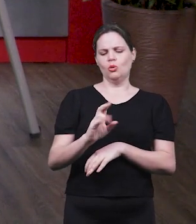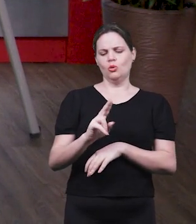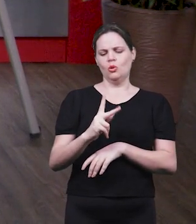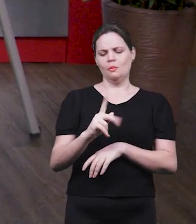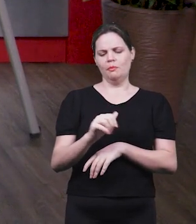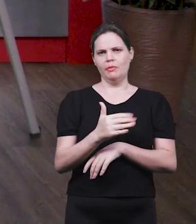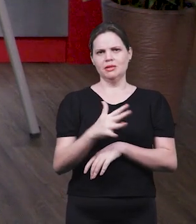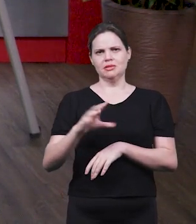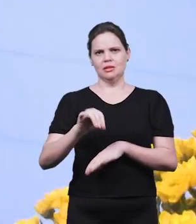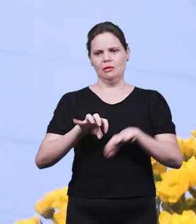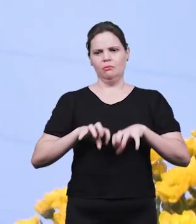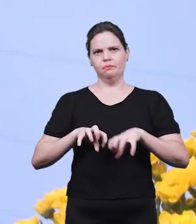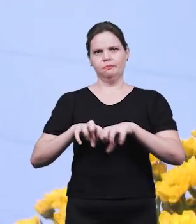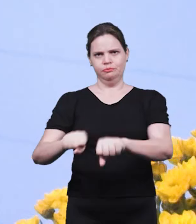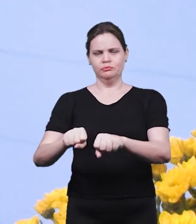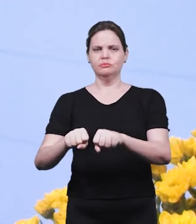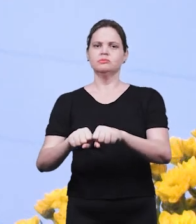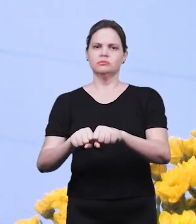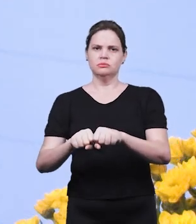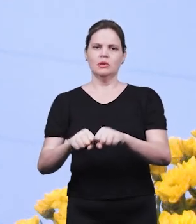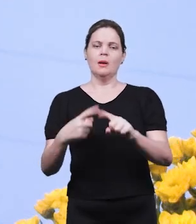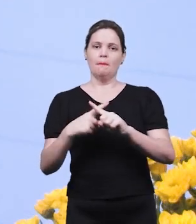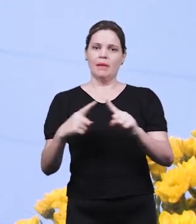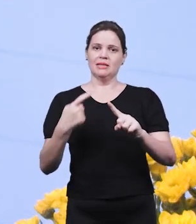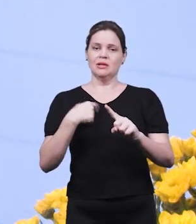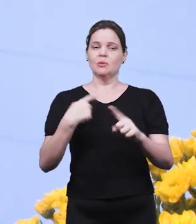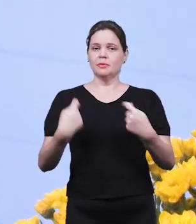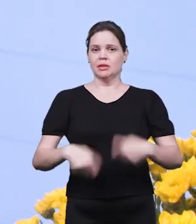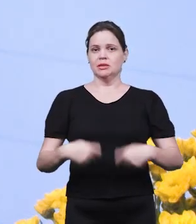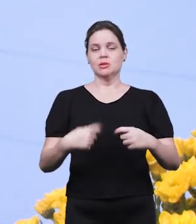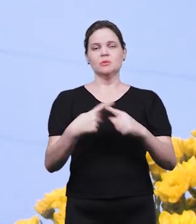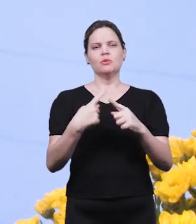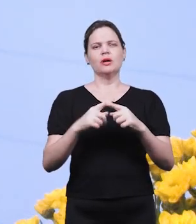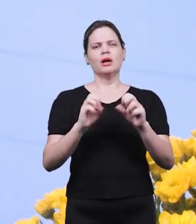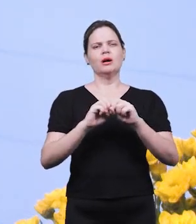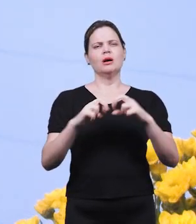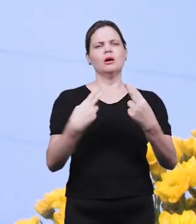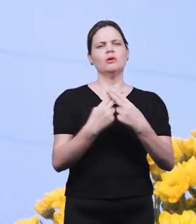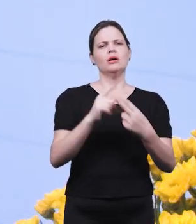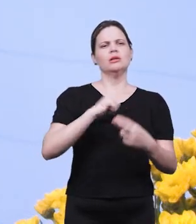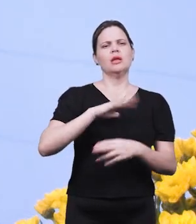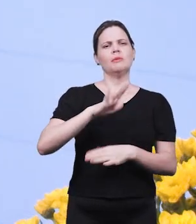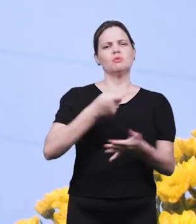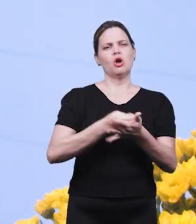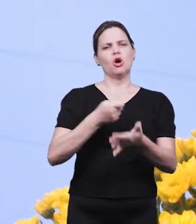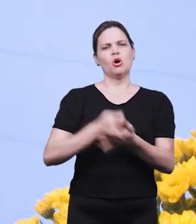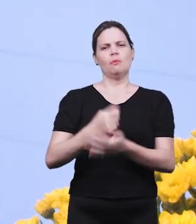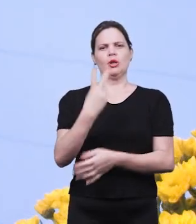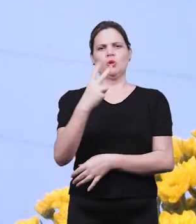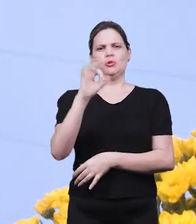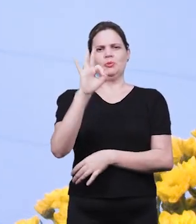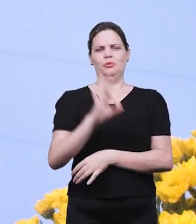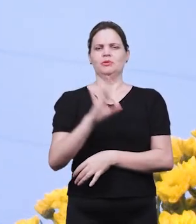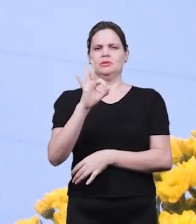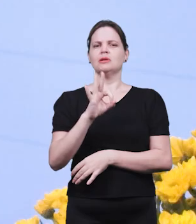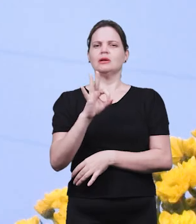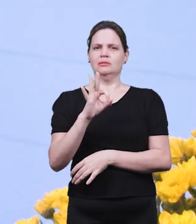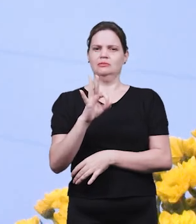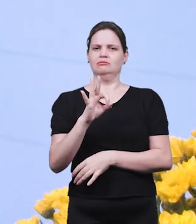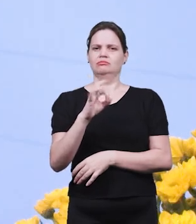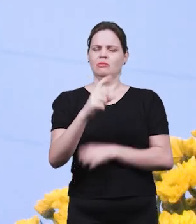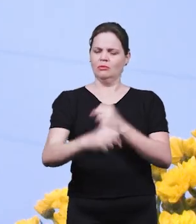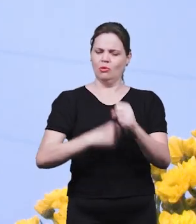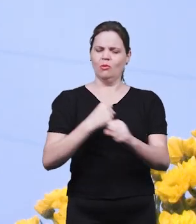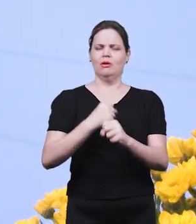é o foro, paga-se, tem a posse, e a União cobra ali 2% ao ano. E toda vez que há